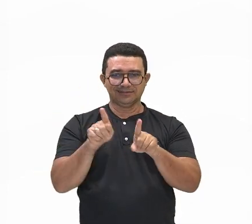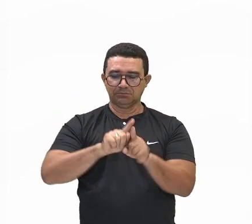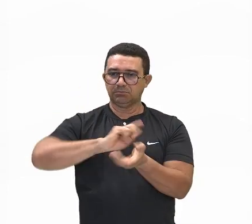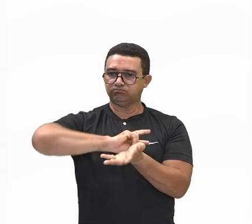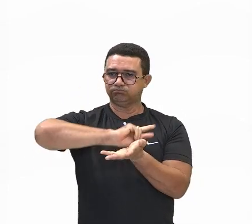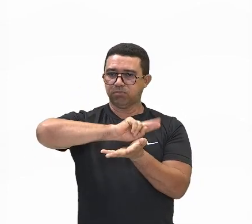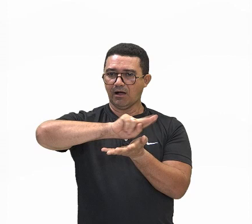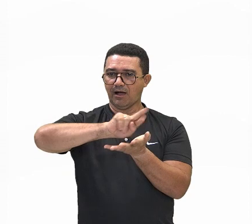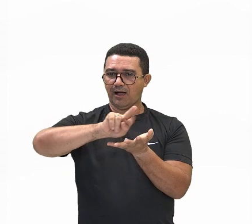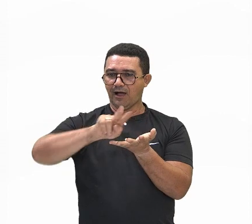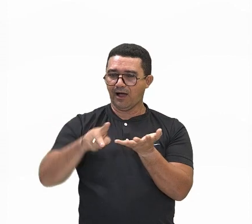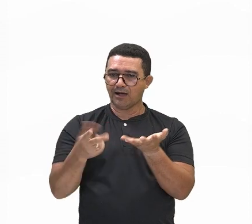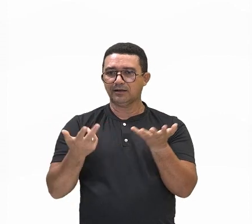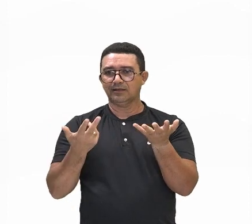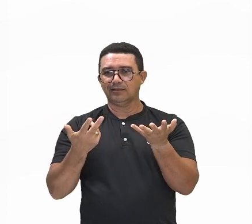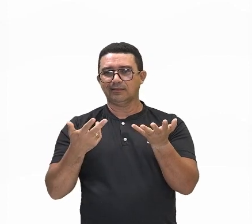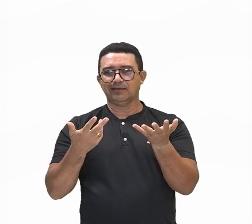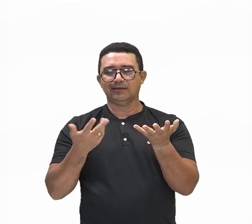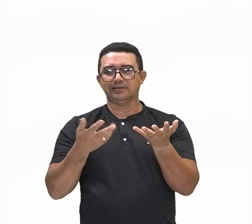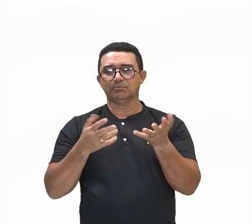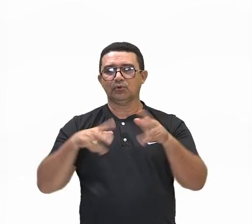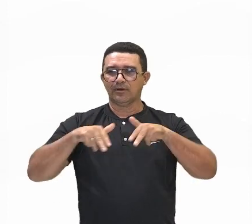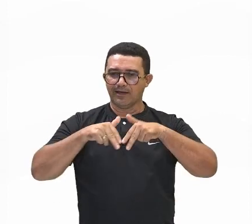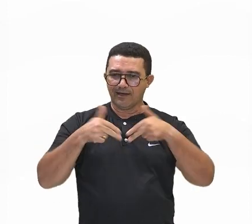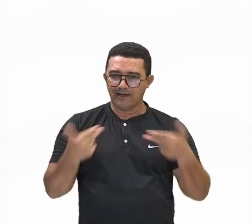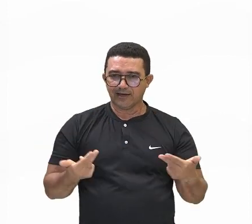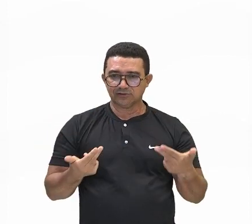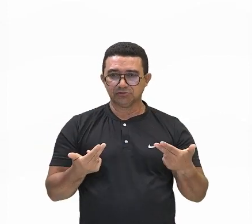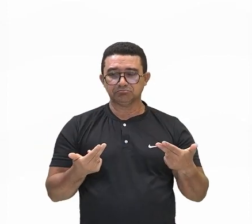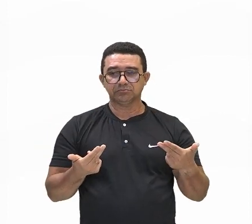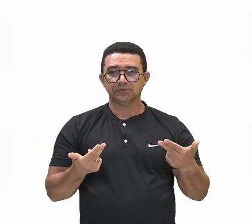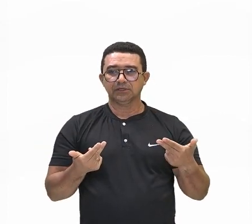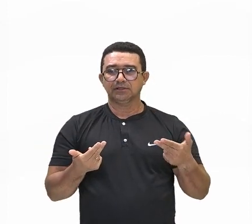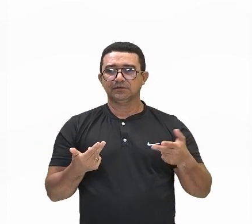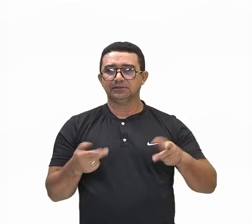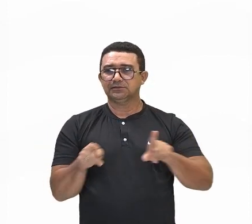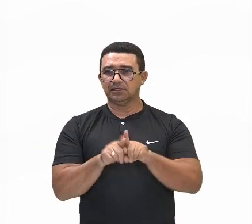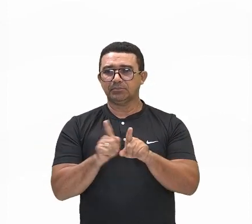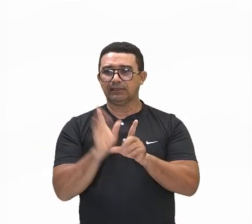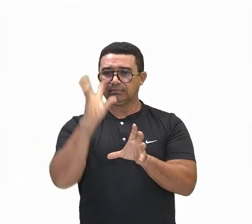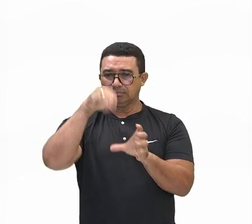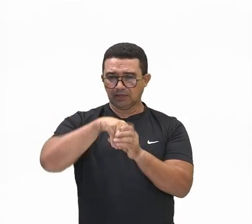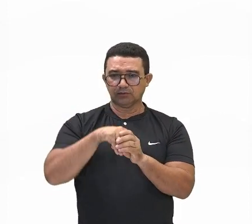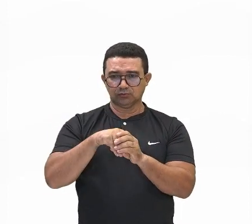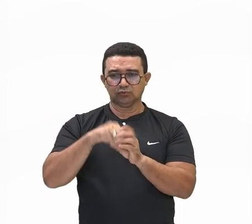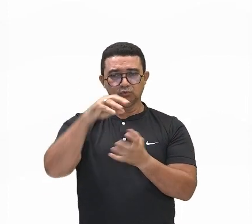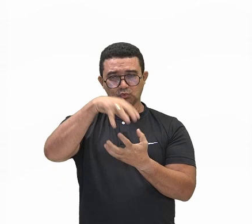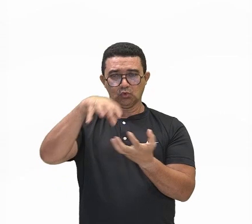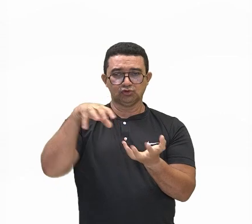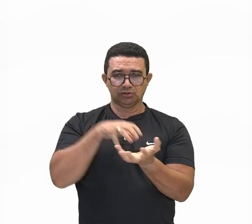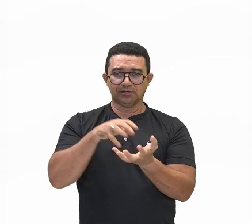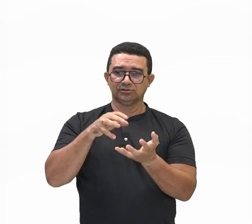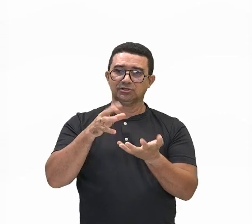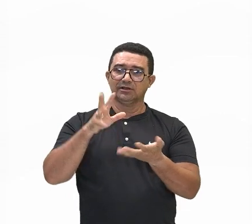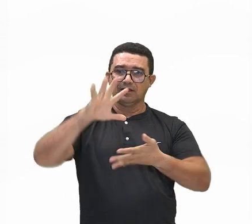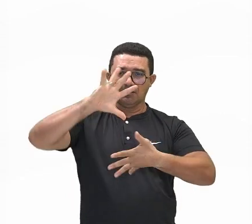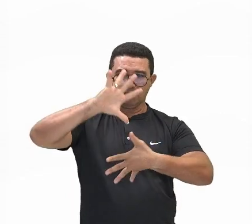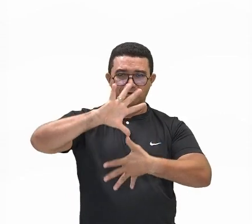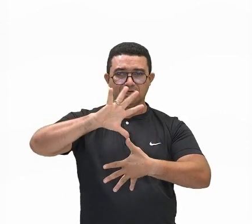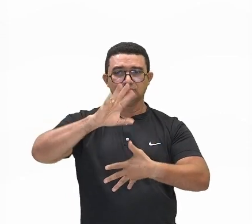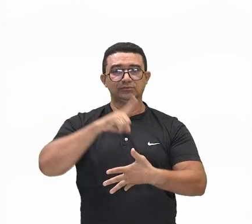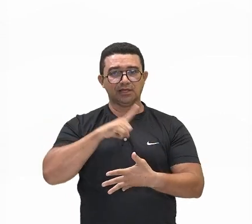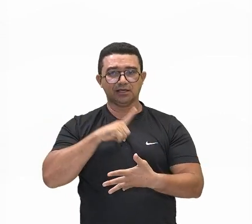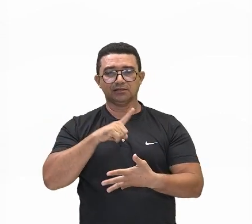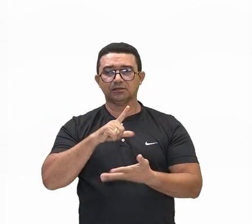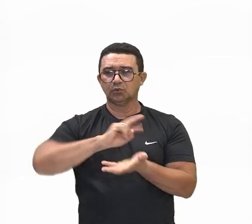né? Em termos étnicos e também abriga ali uma ampla variedade de grupos étnicos,